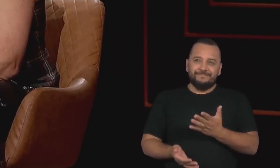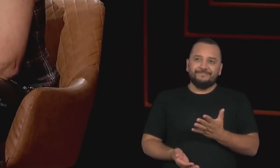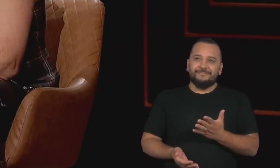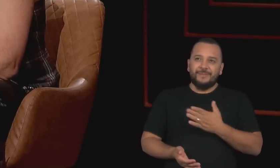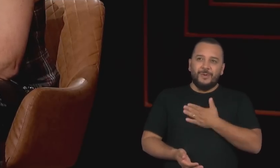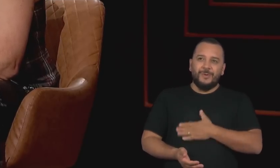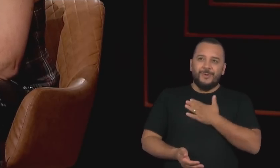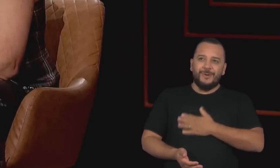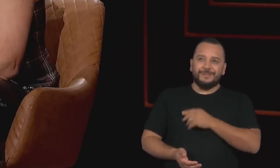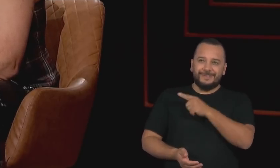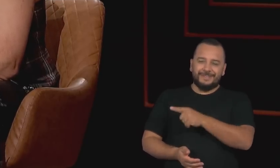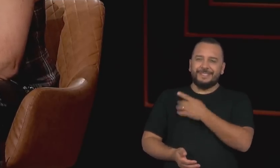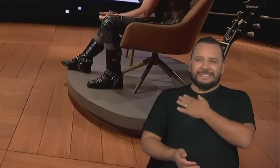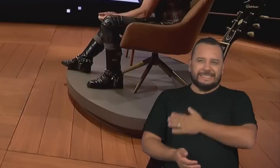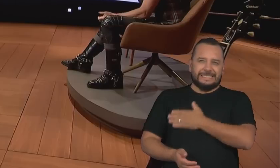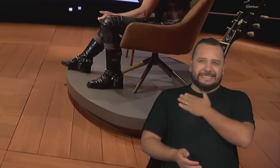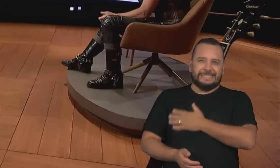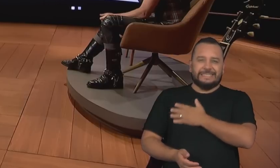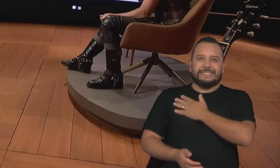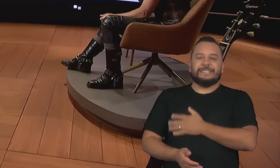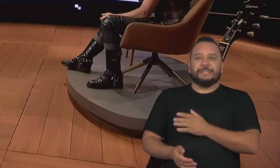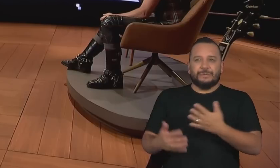que eu gosto muito, assim, sabe?